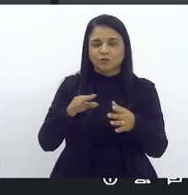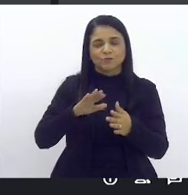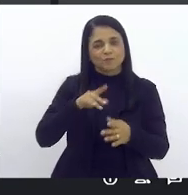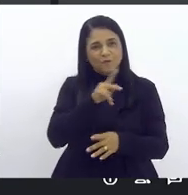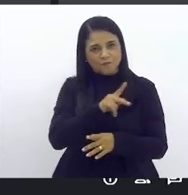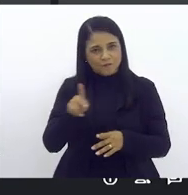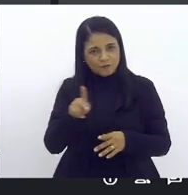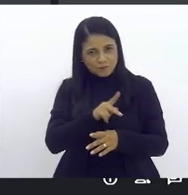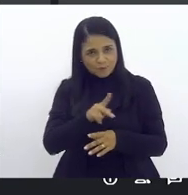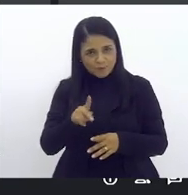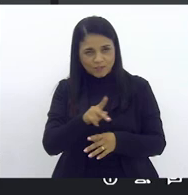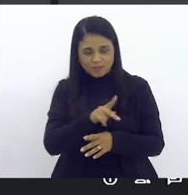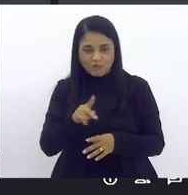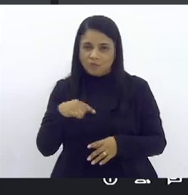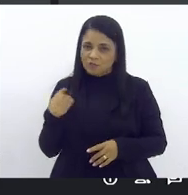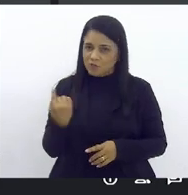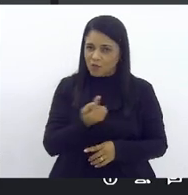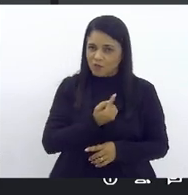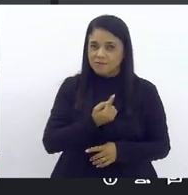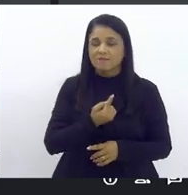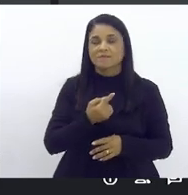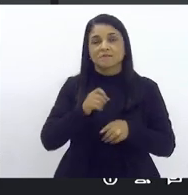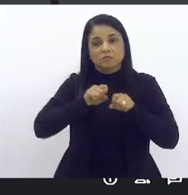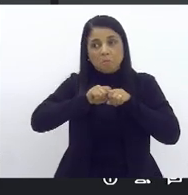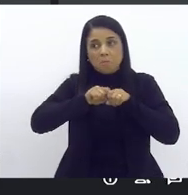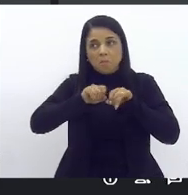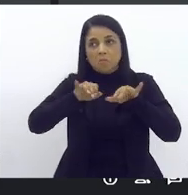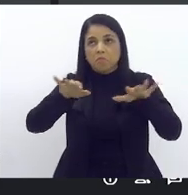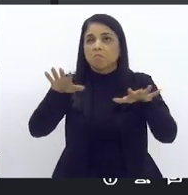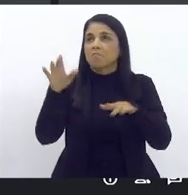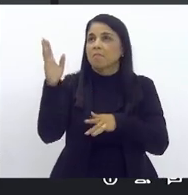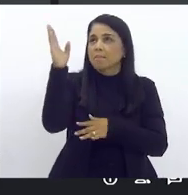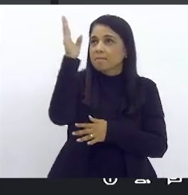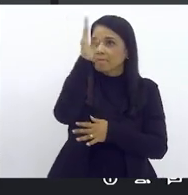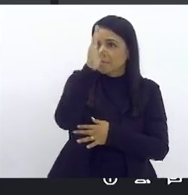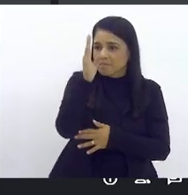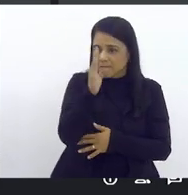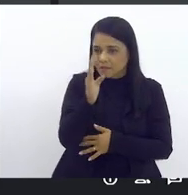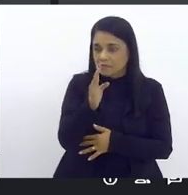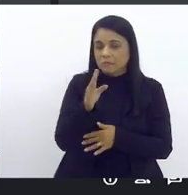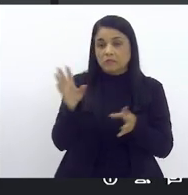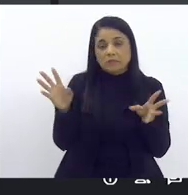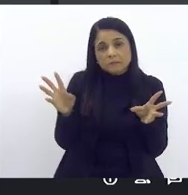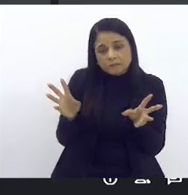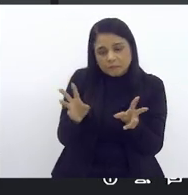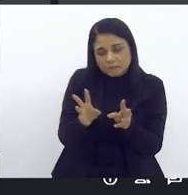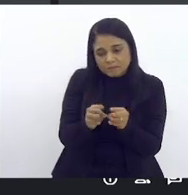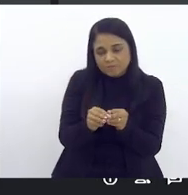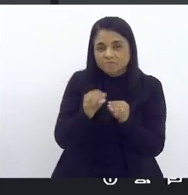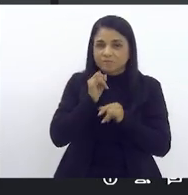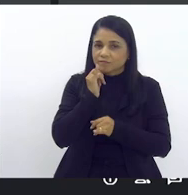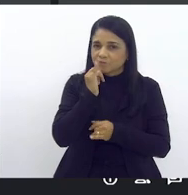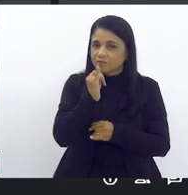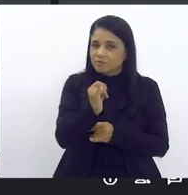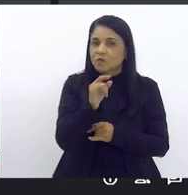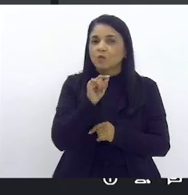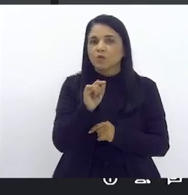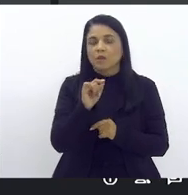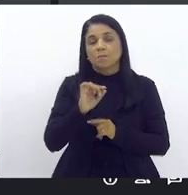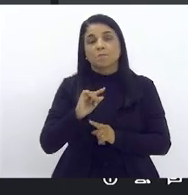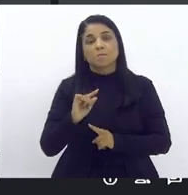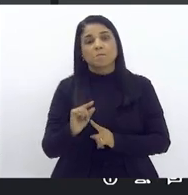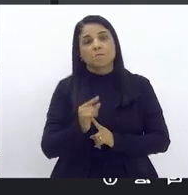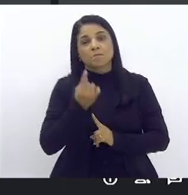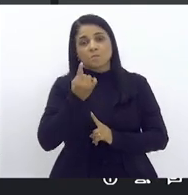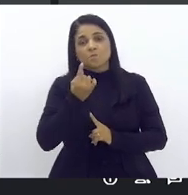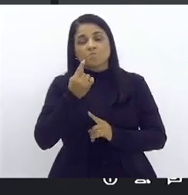se espraia pelo Brasil. Eu queria ser bem sintético aqui, dizendo o seguinte: olha, primeiro que